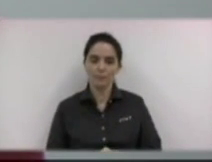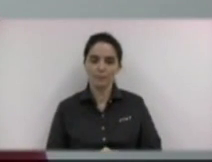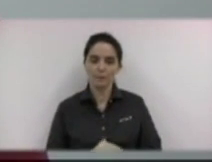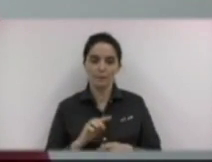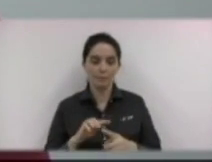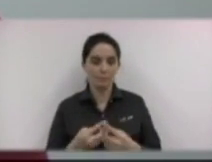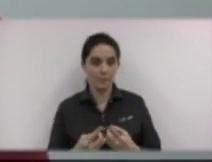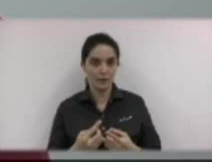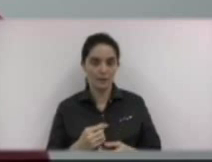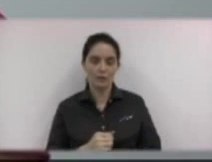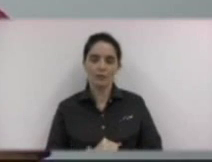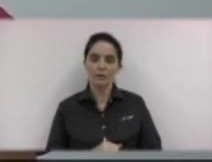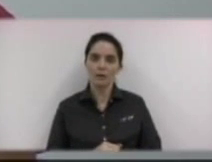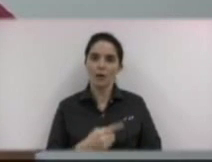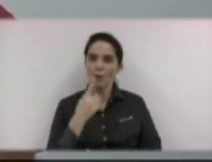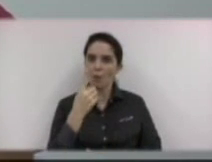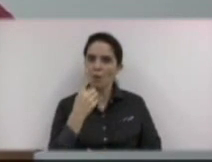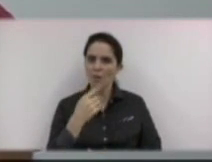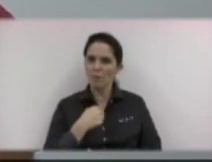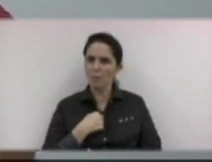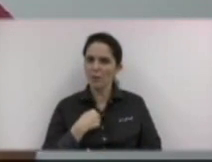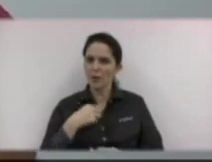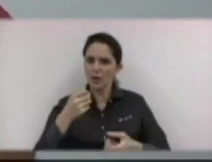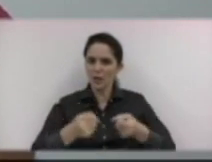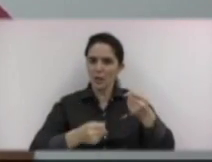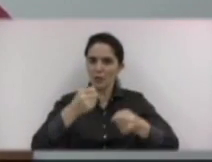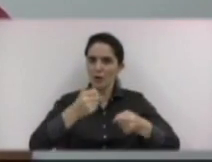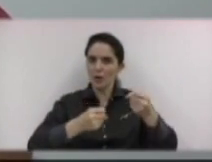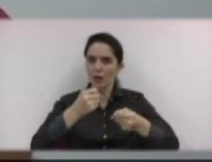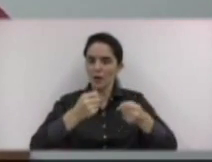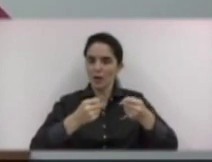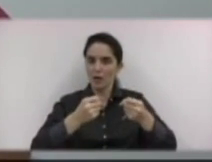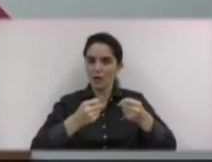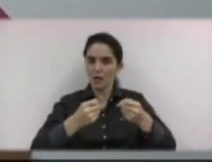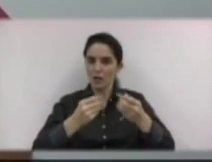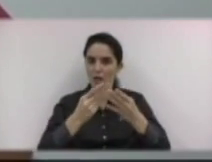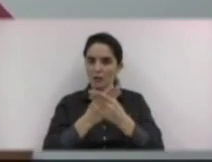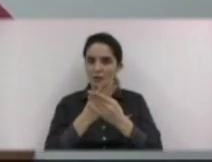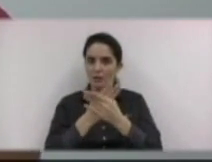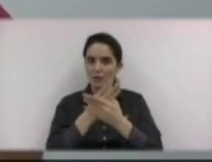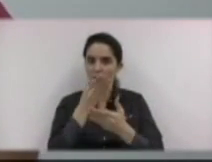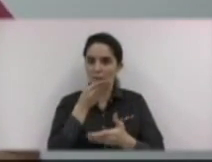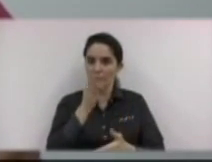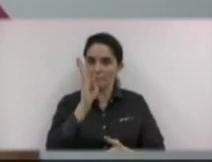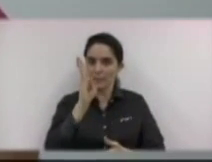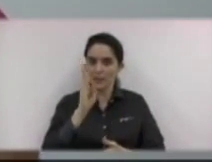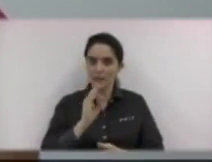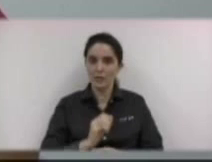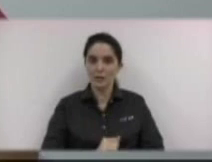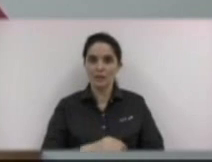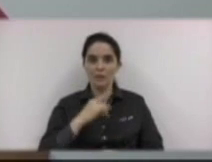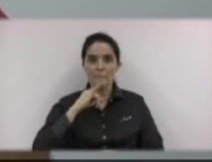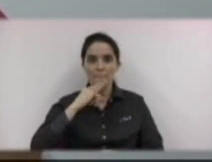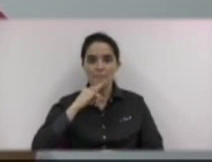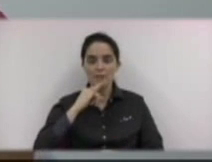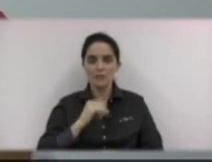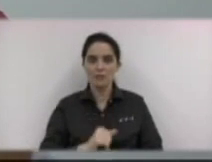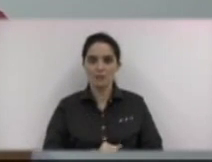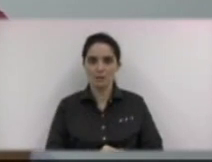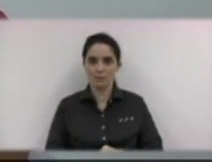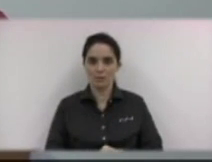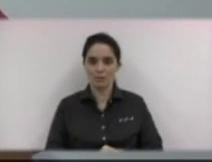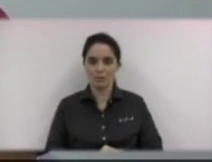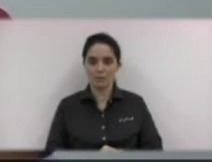me fizeram foi de que eu usei o carro da Câmara para ir a Piracicaba fazer campanha, lembram-se? E esta casa sugeriu